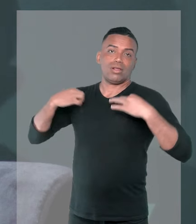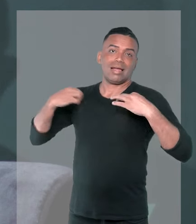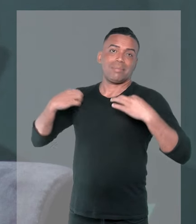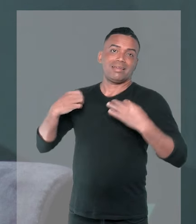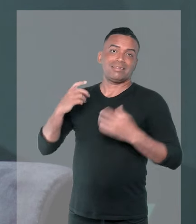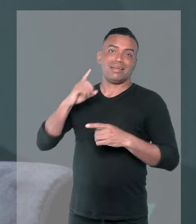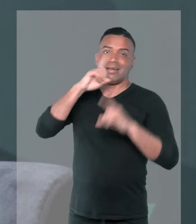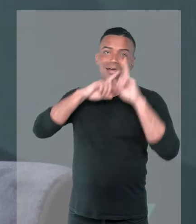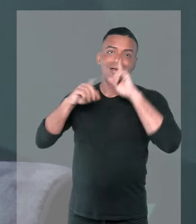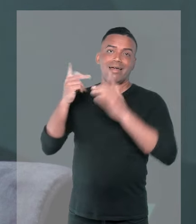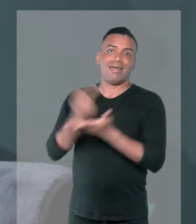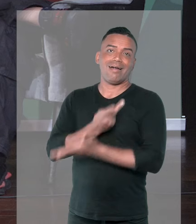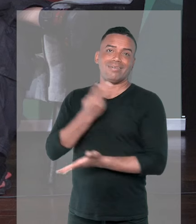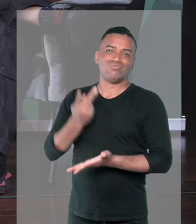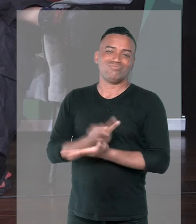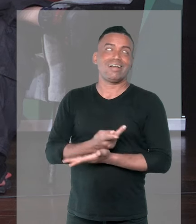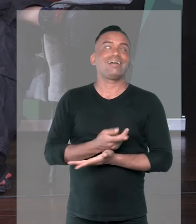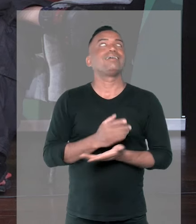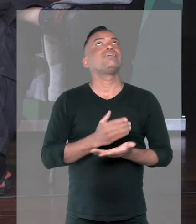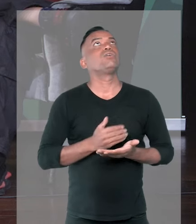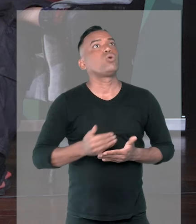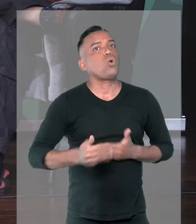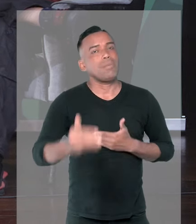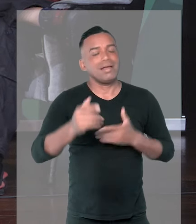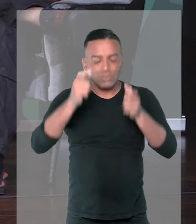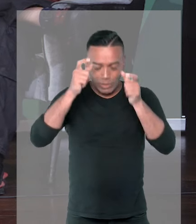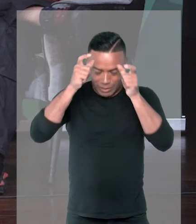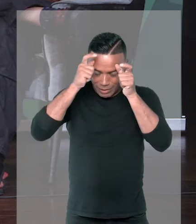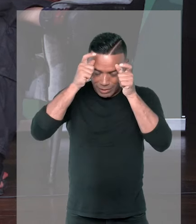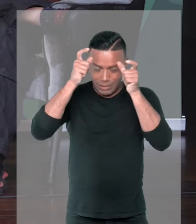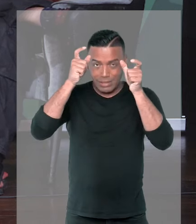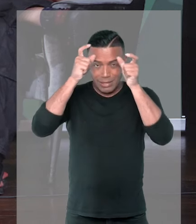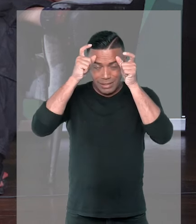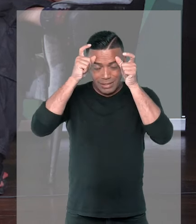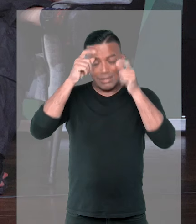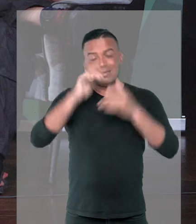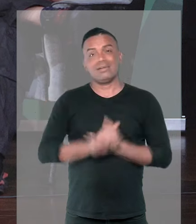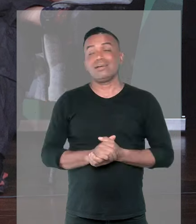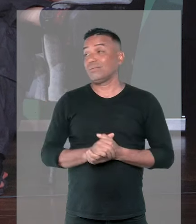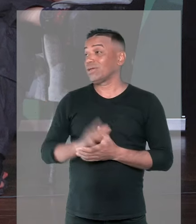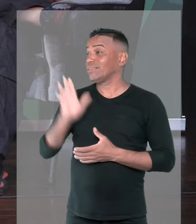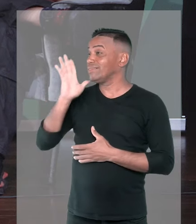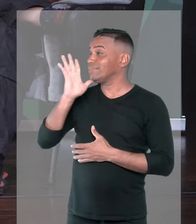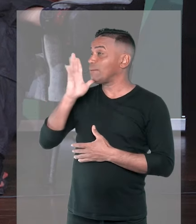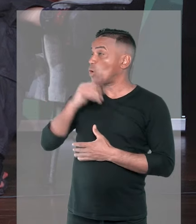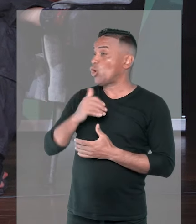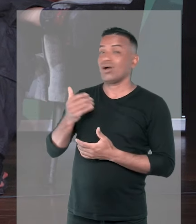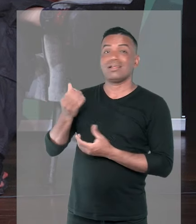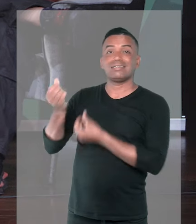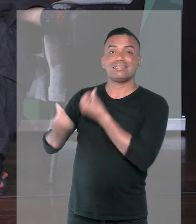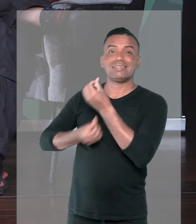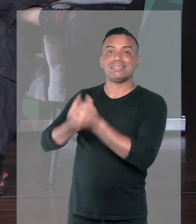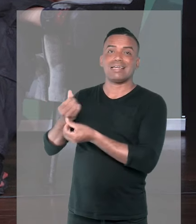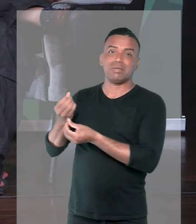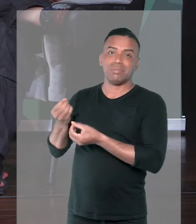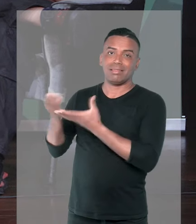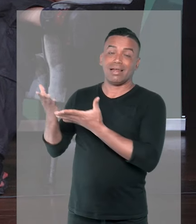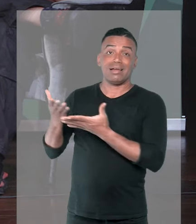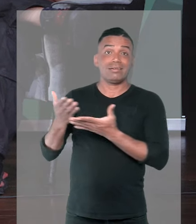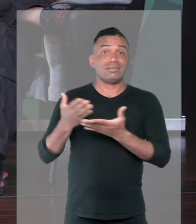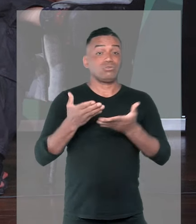né começa a ser o inferno que quase todos nós aqui já passamos demora se meses para entregar Por quê Porque quando chega